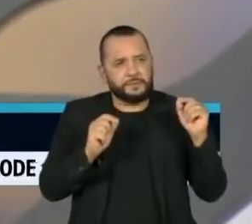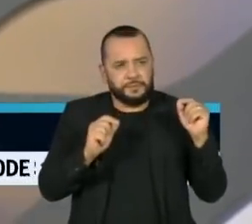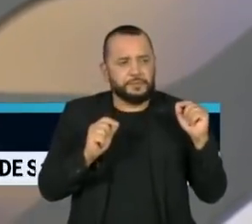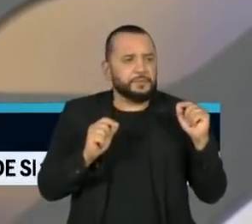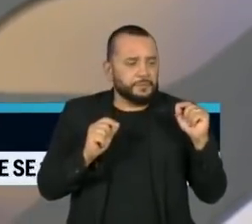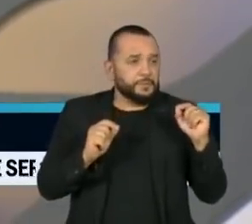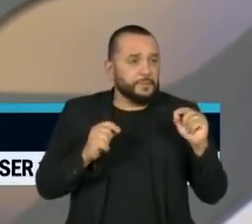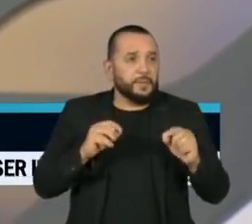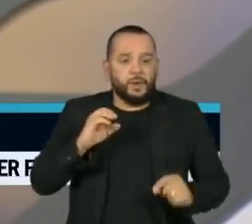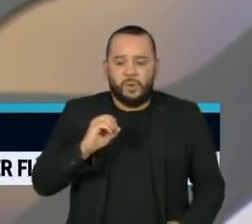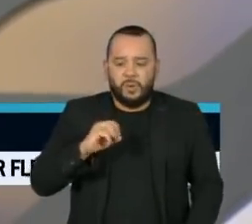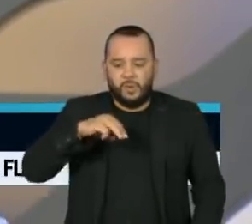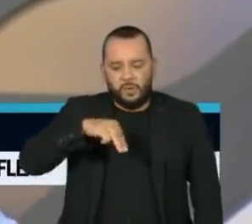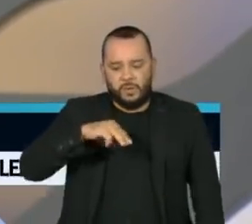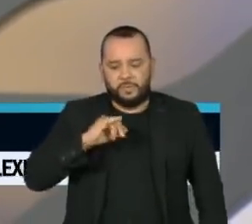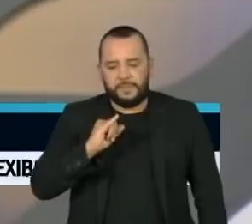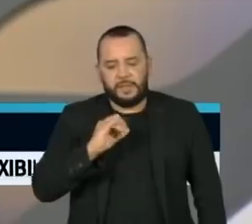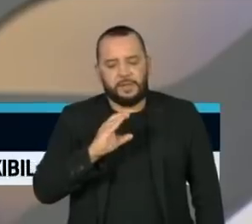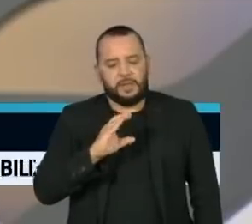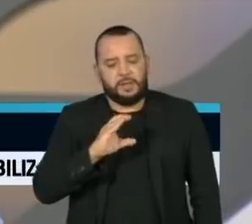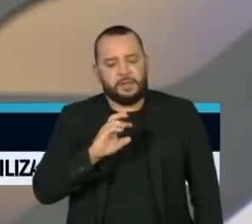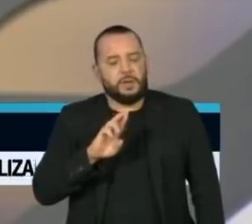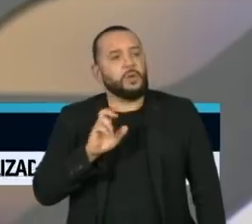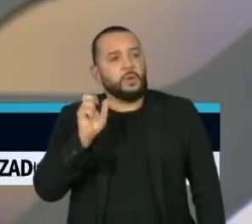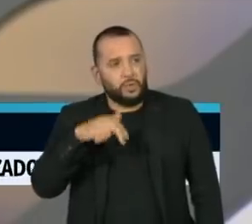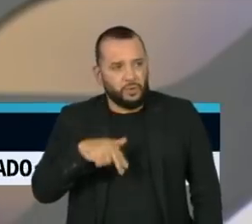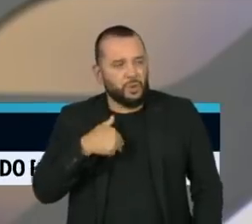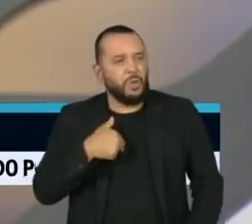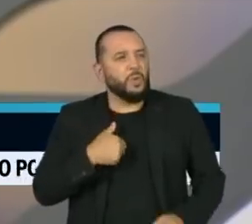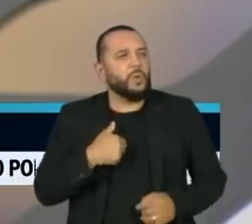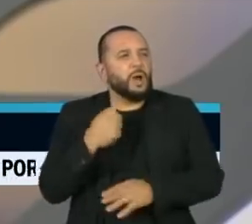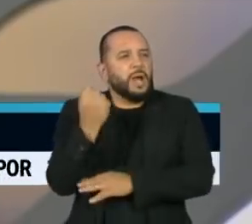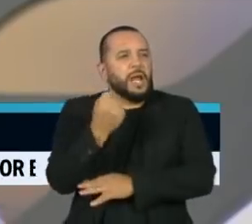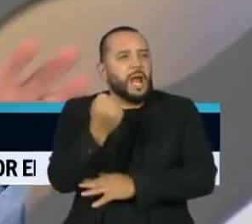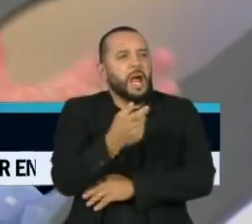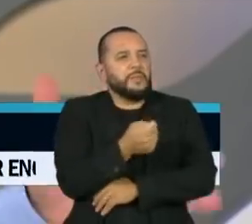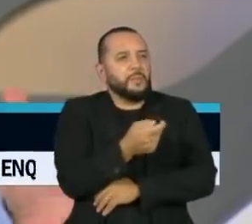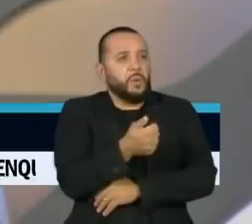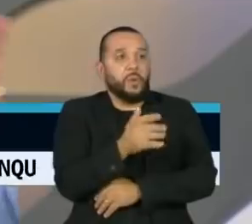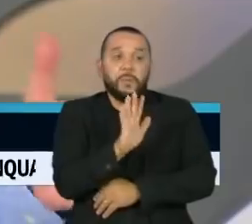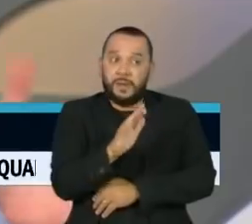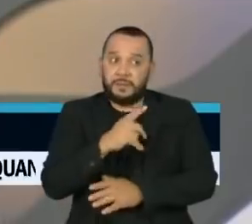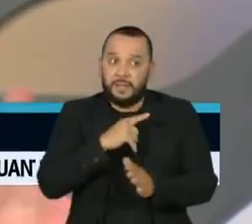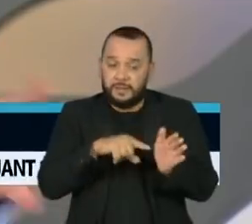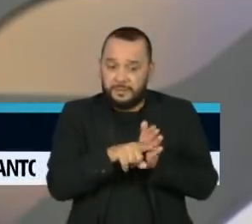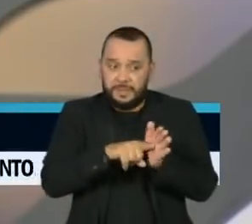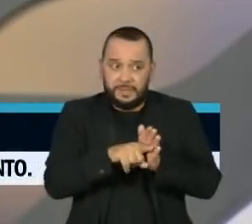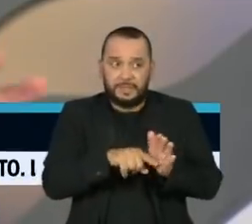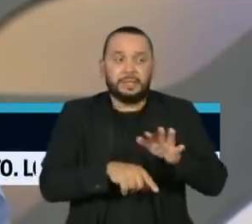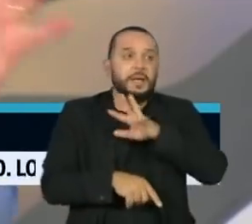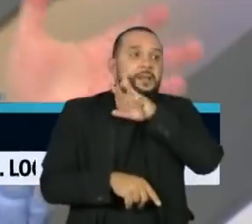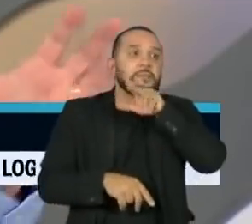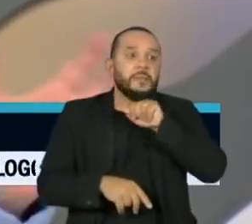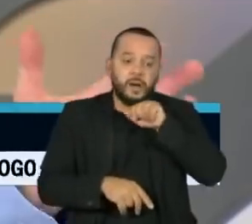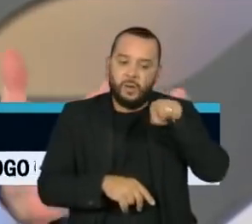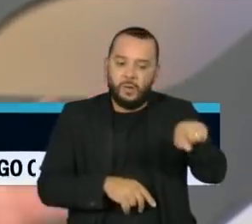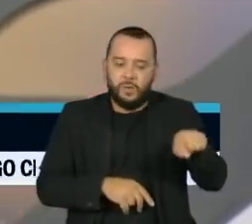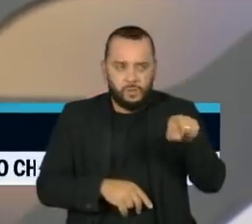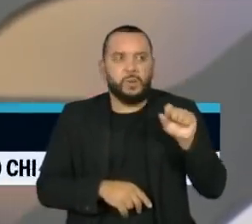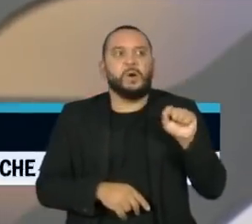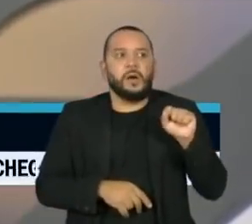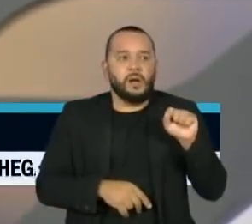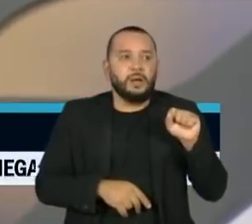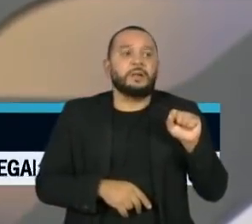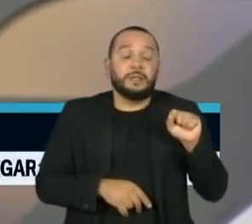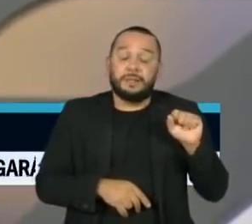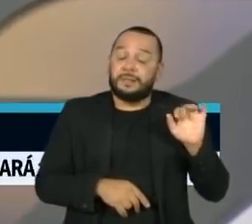comunidade, que a Omicron fosse menos grave. Agora já temos estudos em animais, quer dizer, para transportar para a gente tem um longo